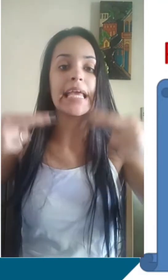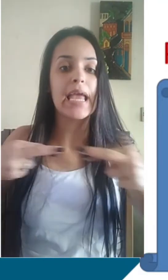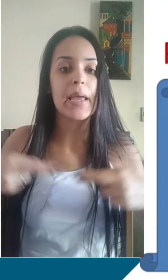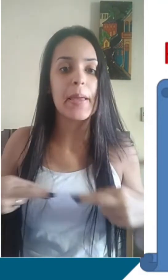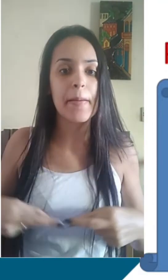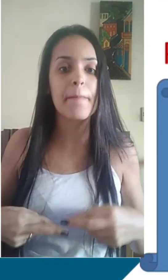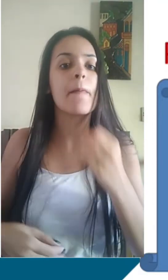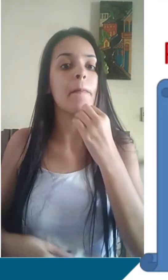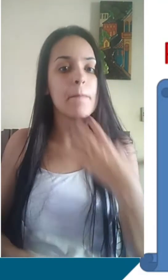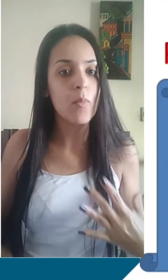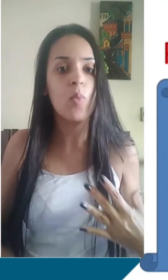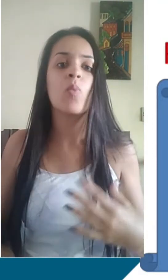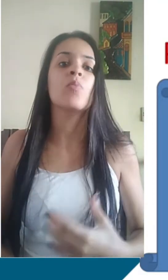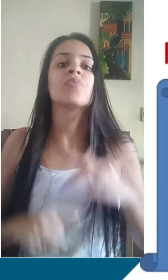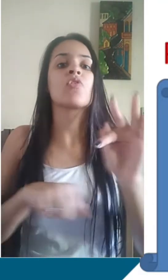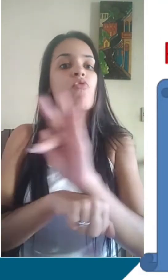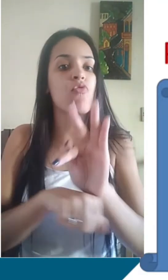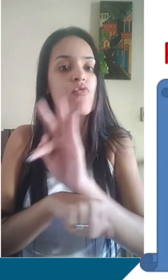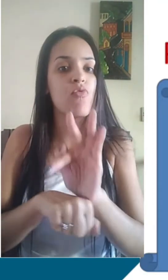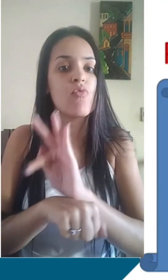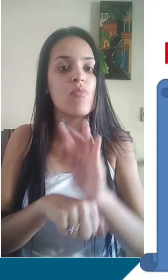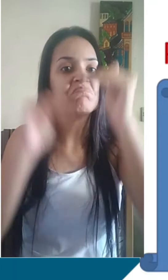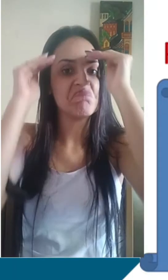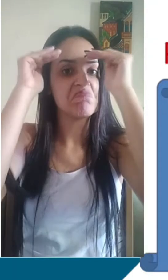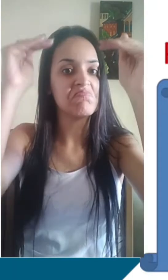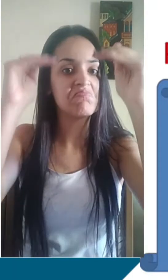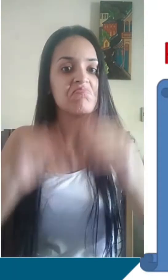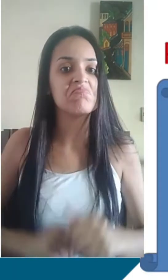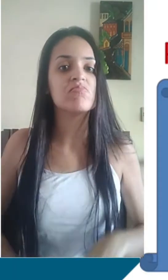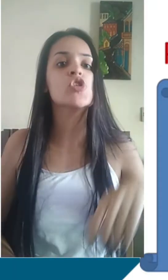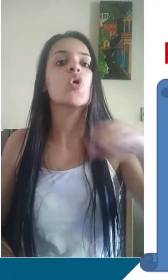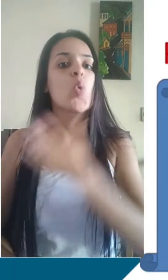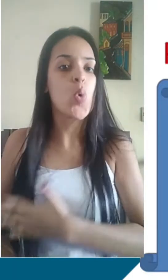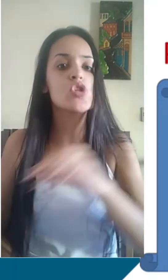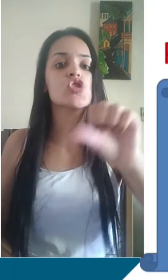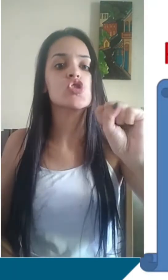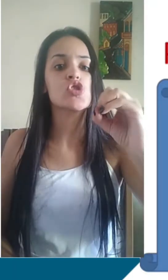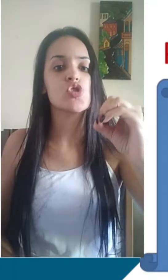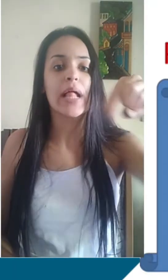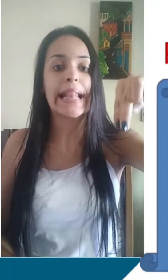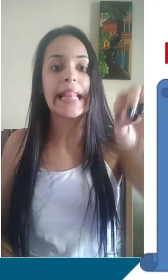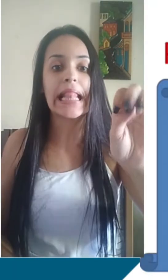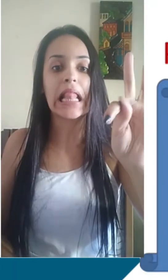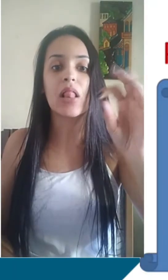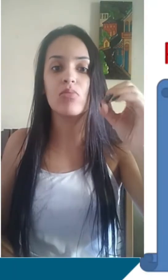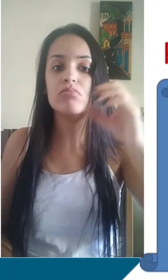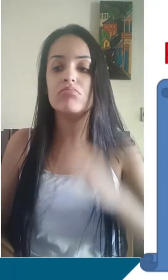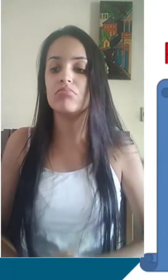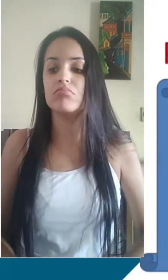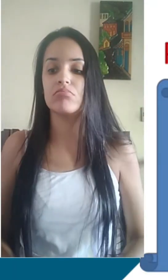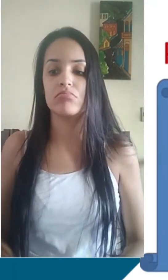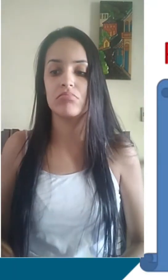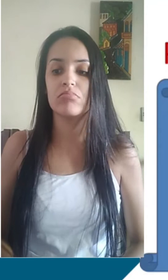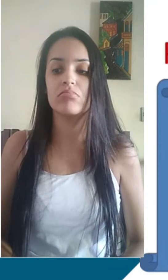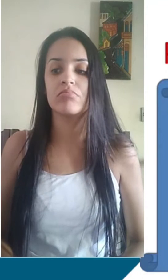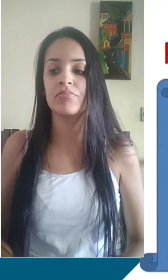formas fixas, em especial o soneto. Quanto ao assunto, caracteriza-se pela objetividade,